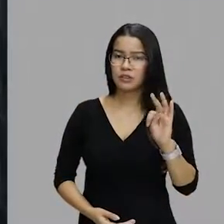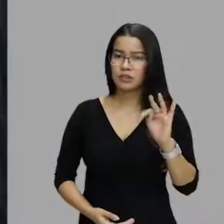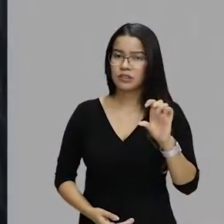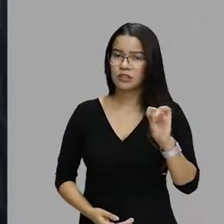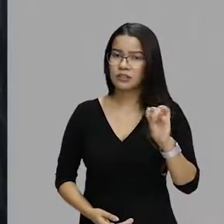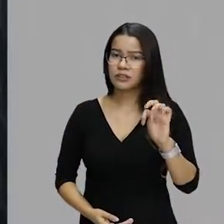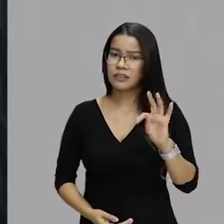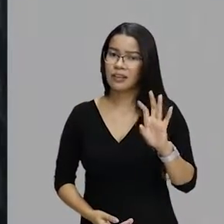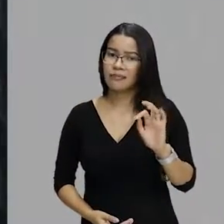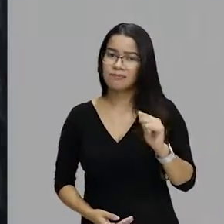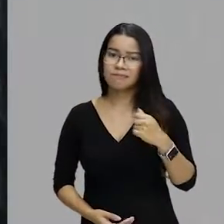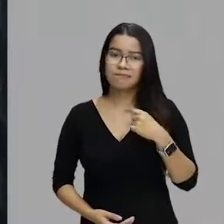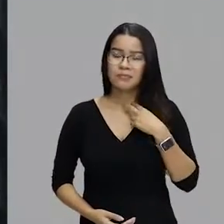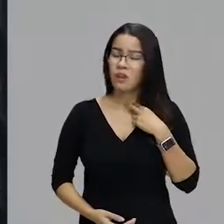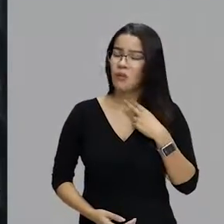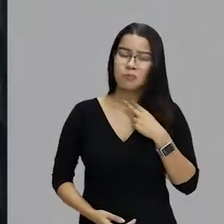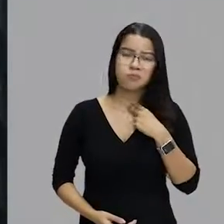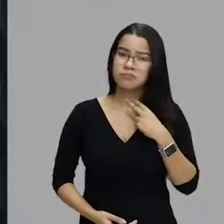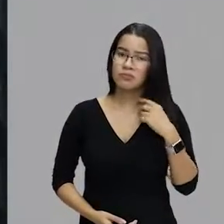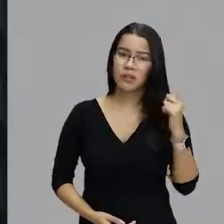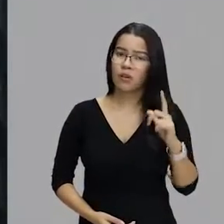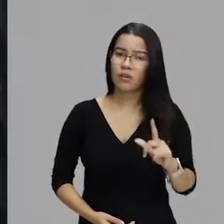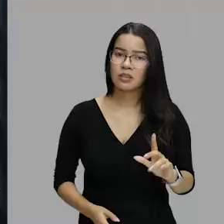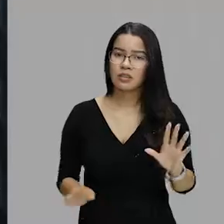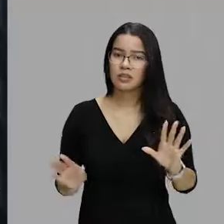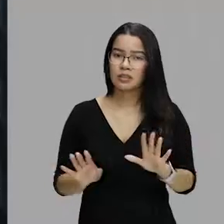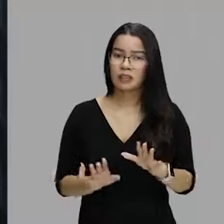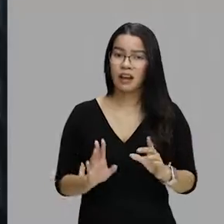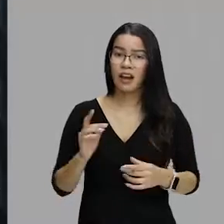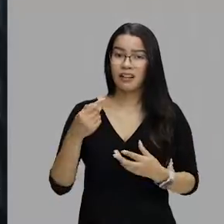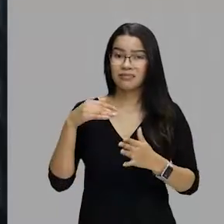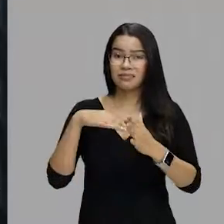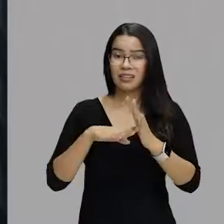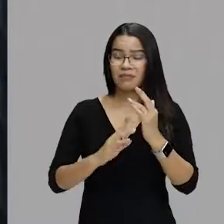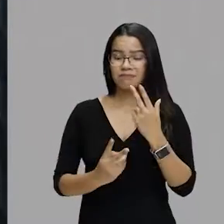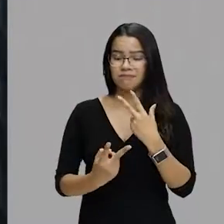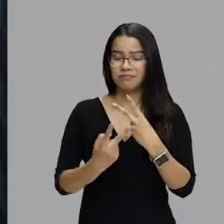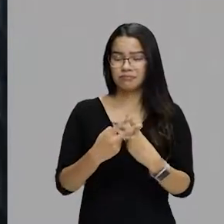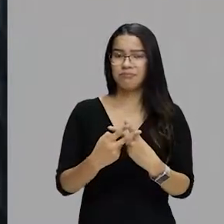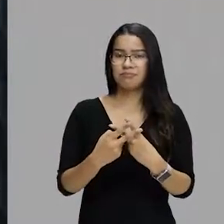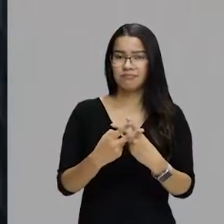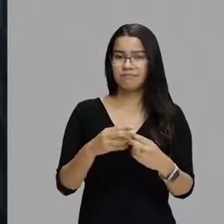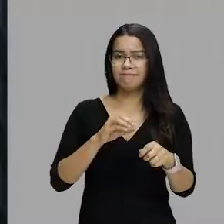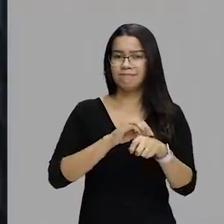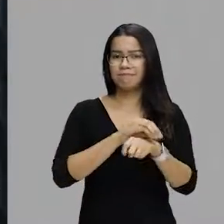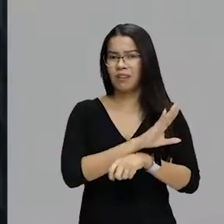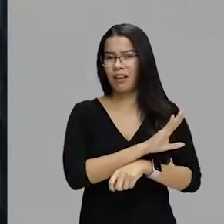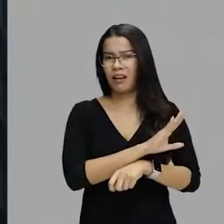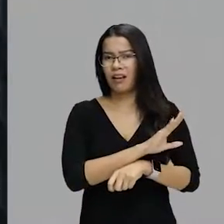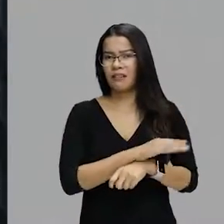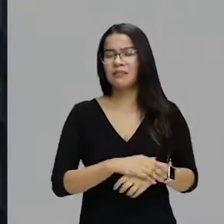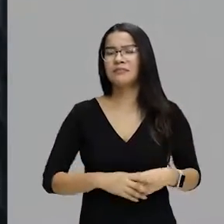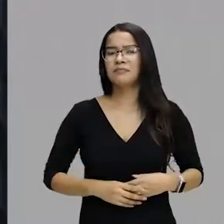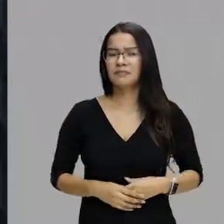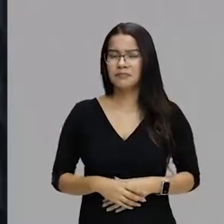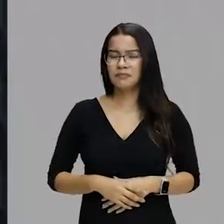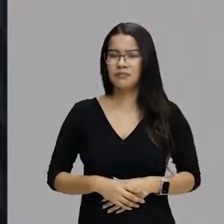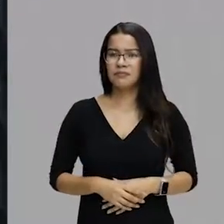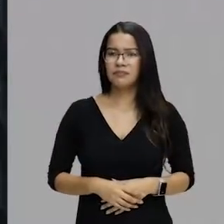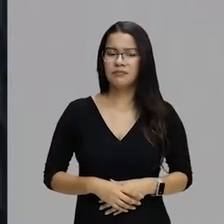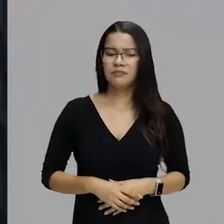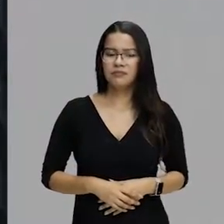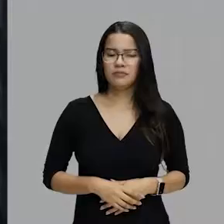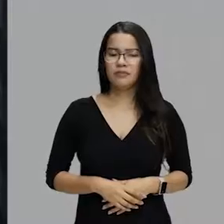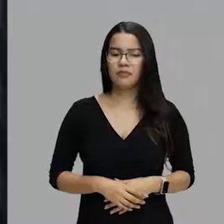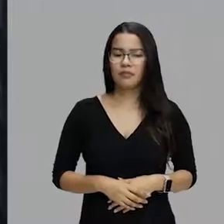presos. Inclusive Fidel e Raul foram para o exílio. É o famoso assalto de Moncada. Né?